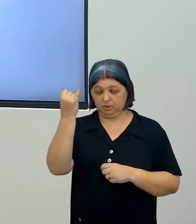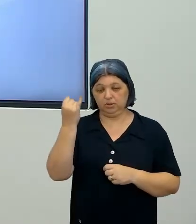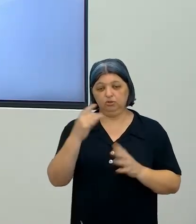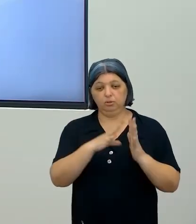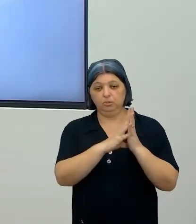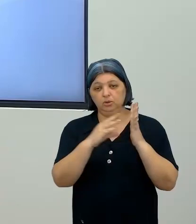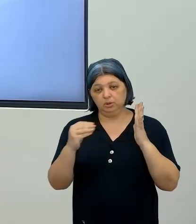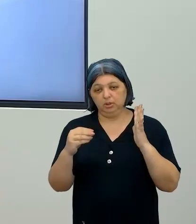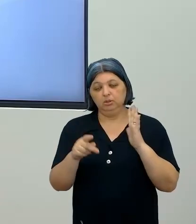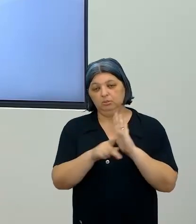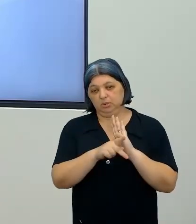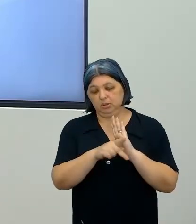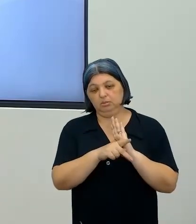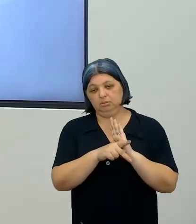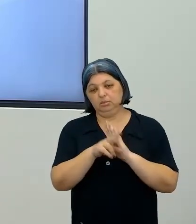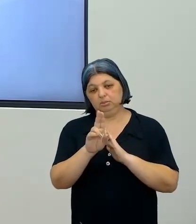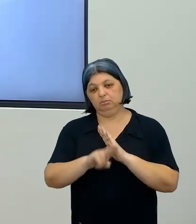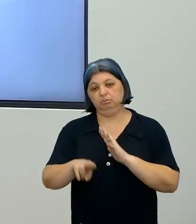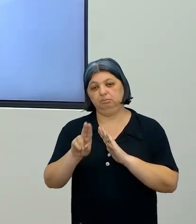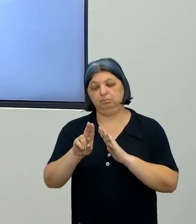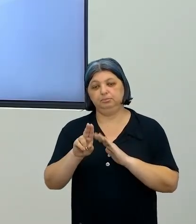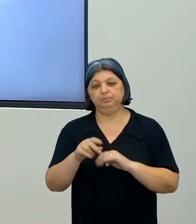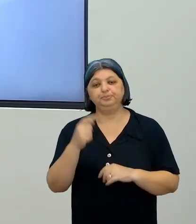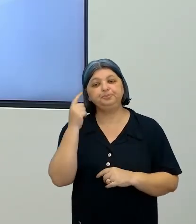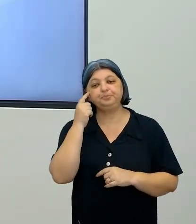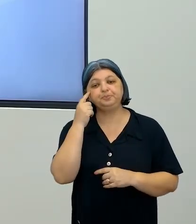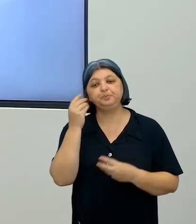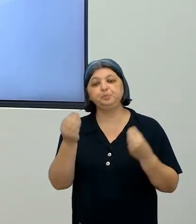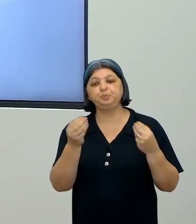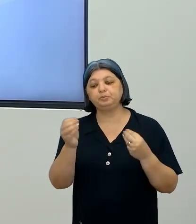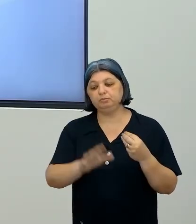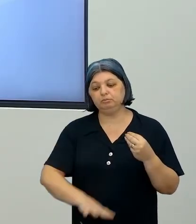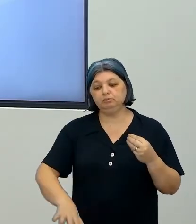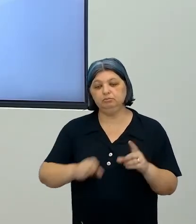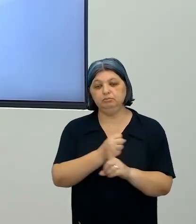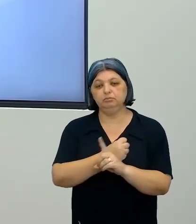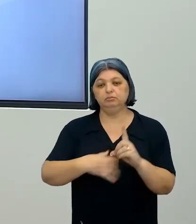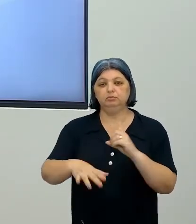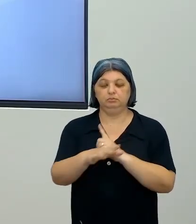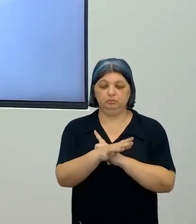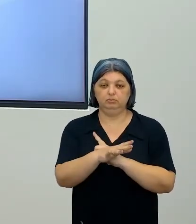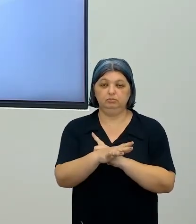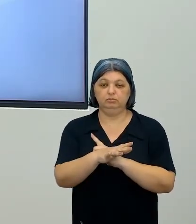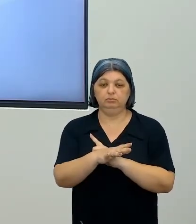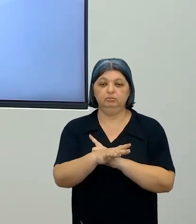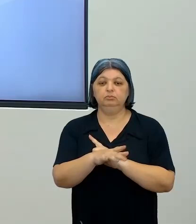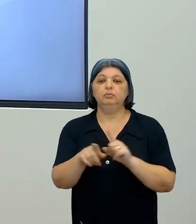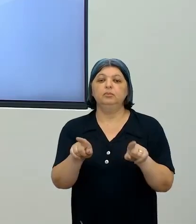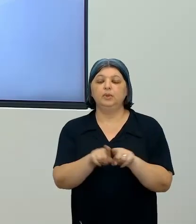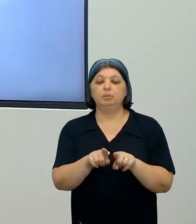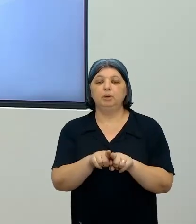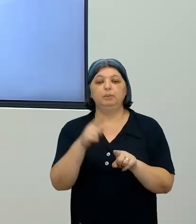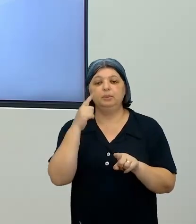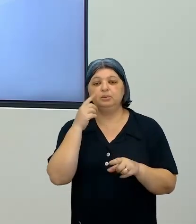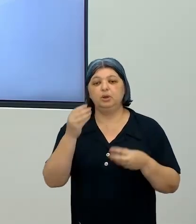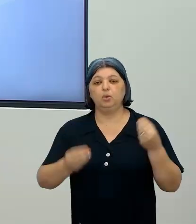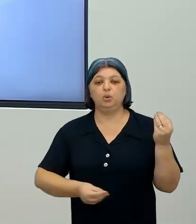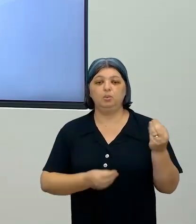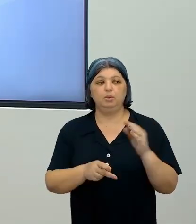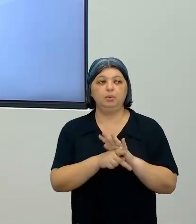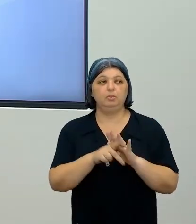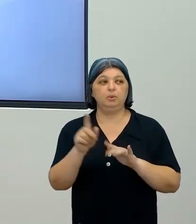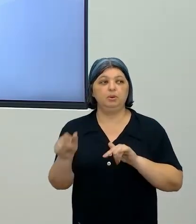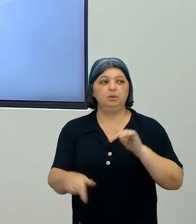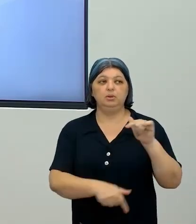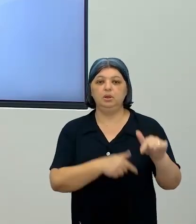para a indústria, ele serve também para pensar em geral a sociedade e pensar essa precarização do trabalho, né? No sentido